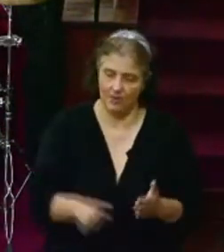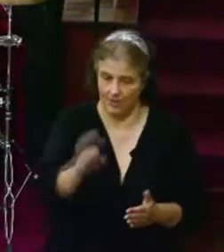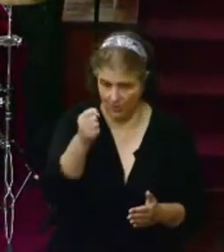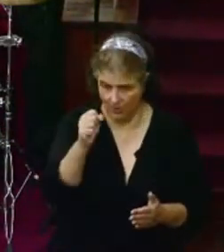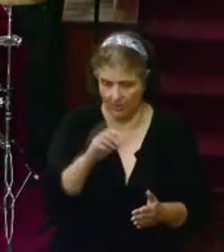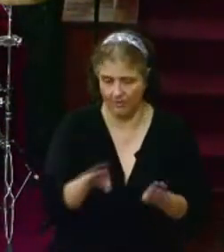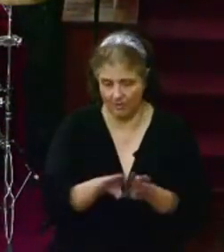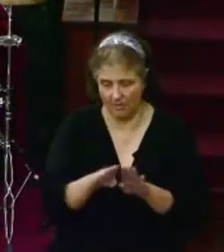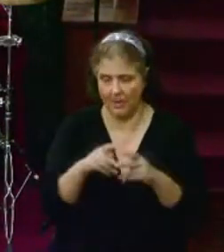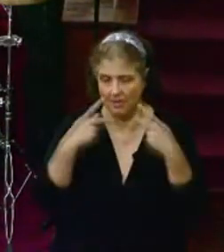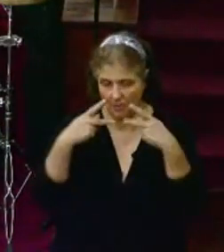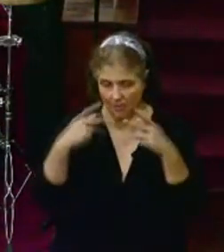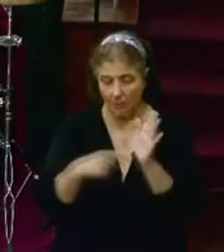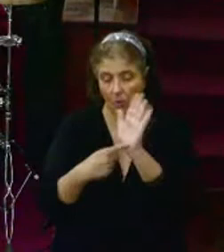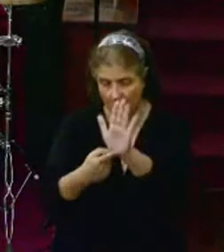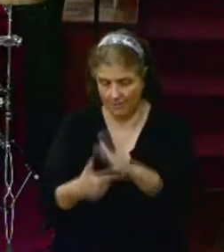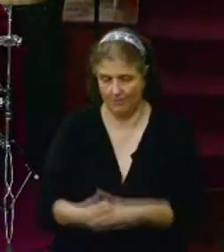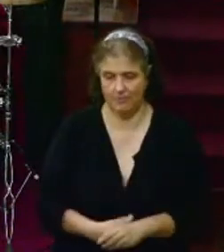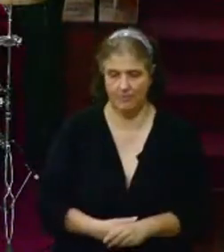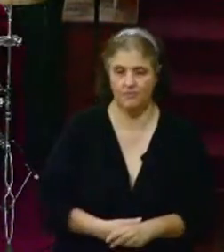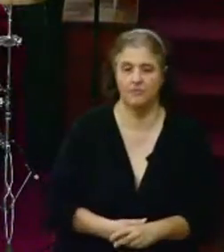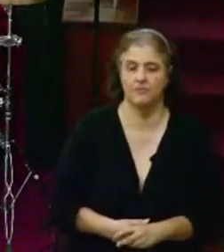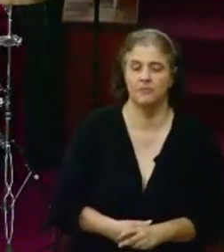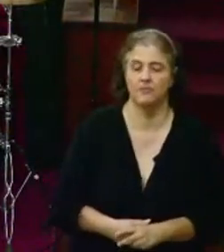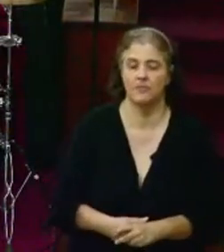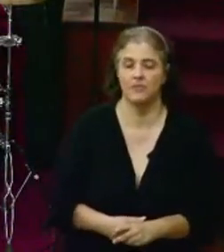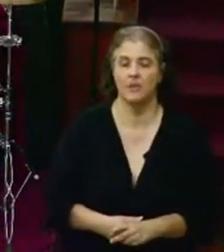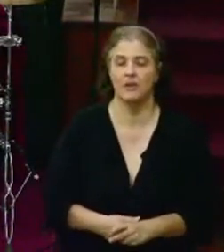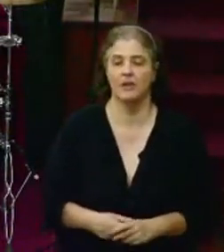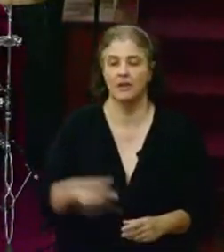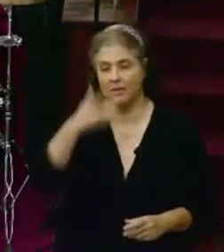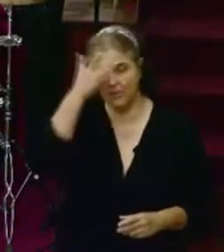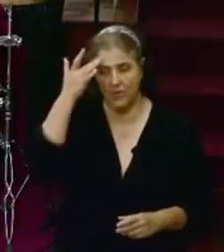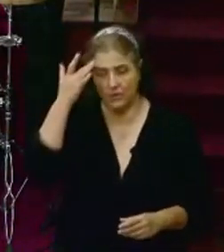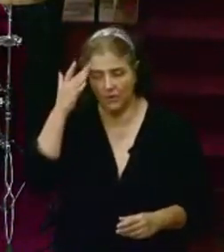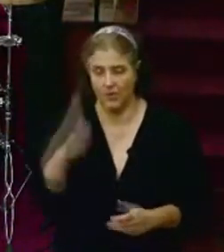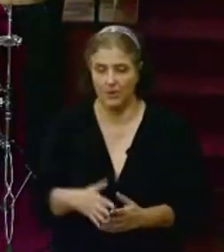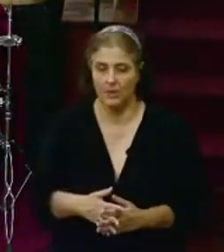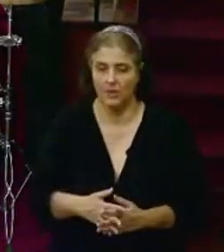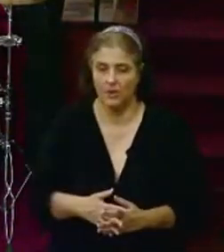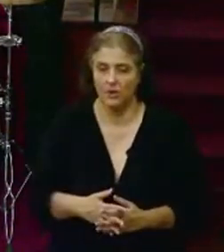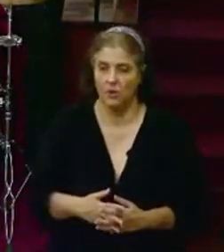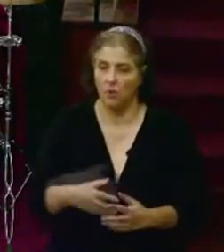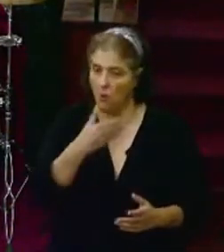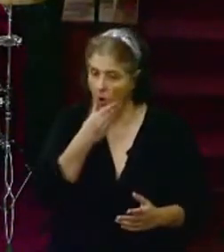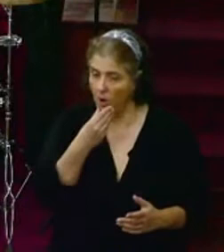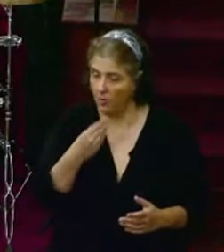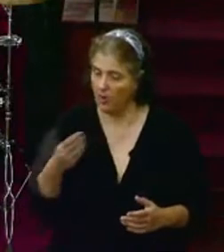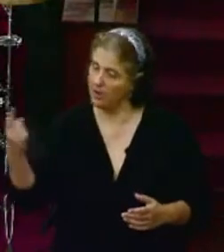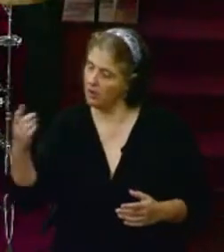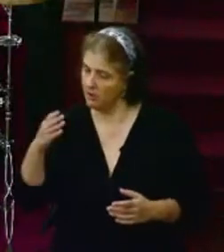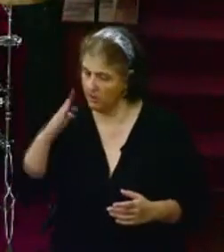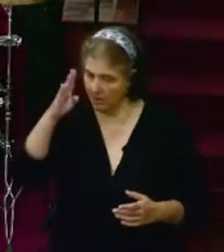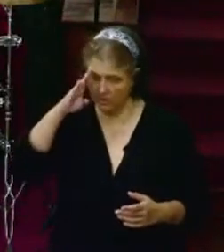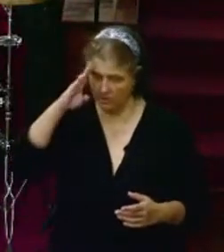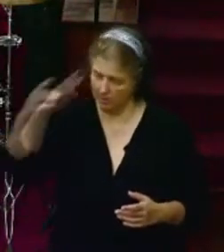do texto que eu li, quando anciãos judeus intercedem em favor do centurião, mas lá o próprio centurião vai ao encontro. Não